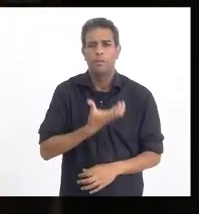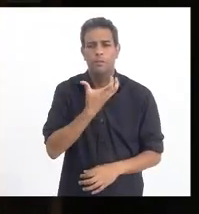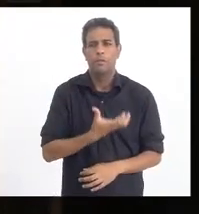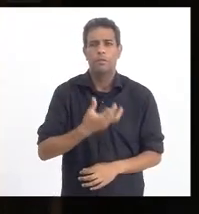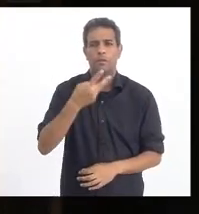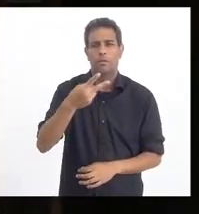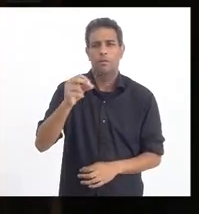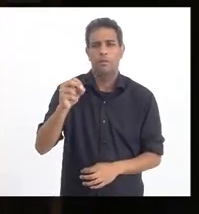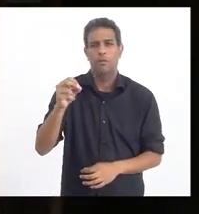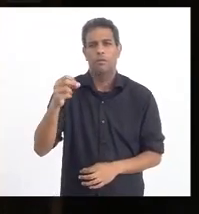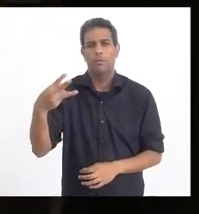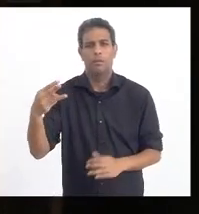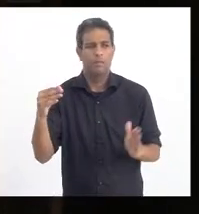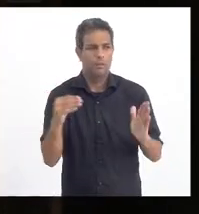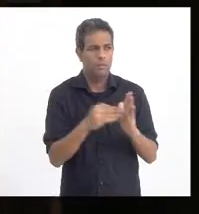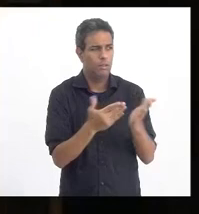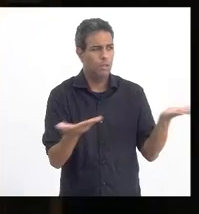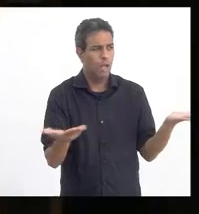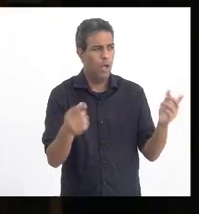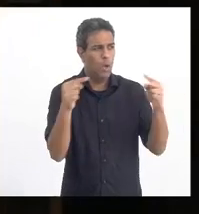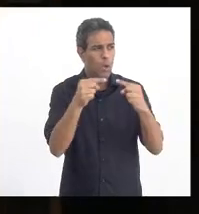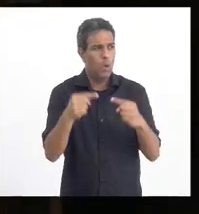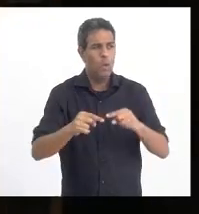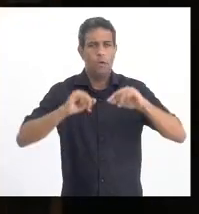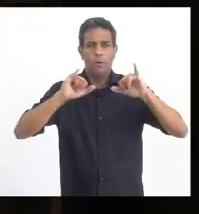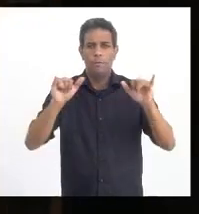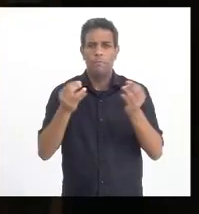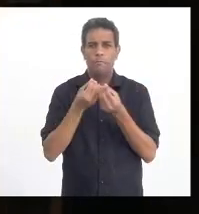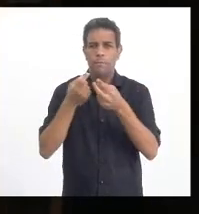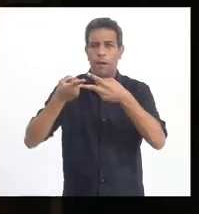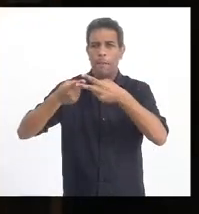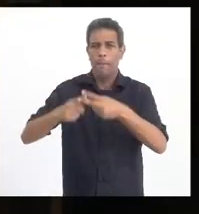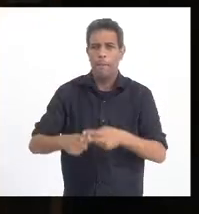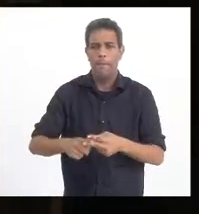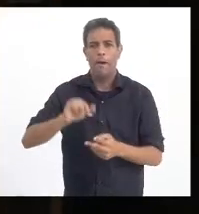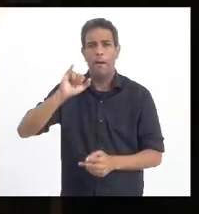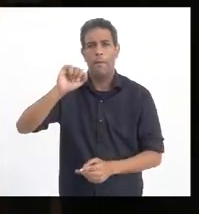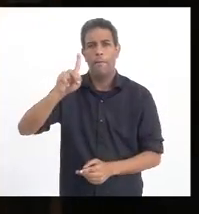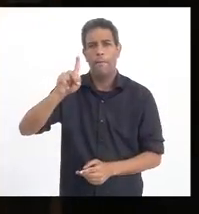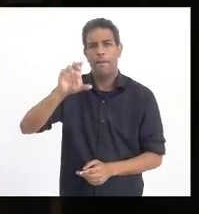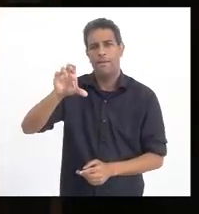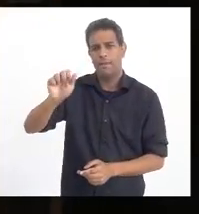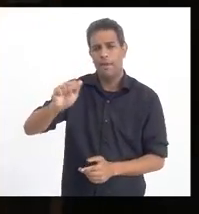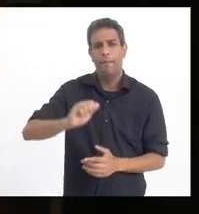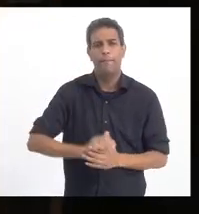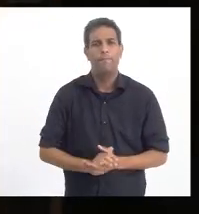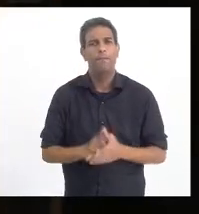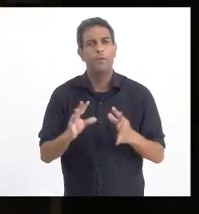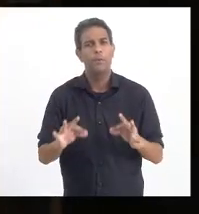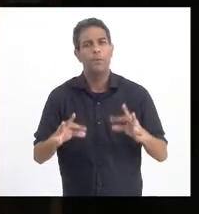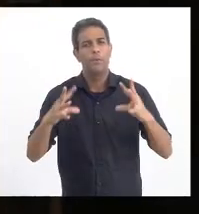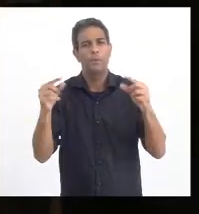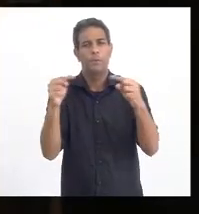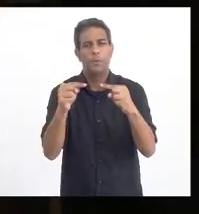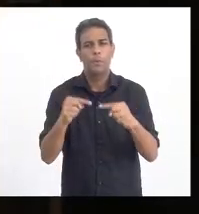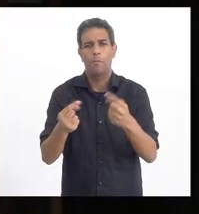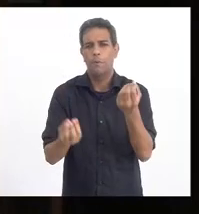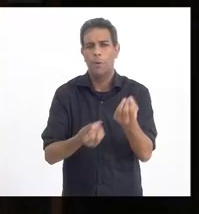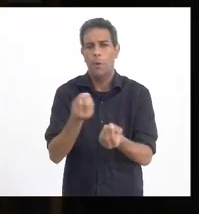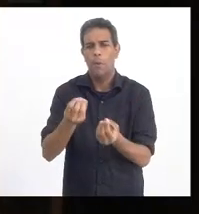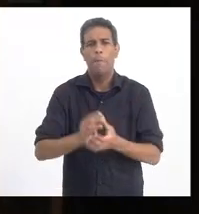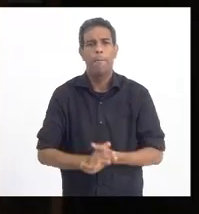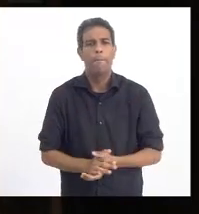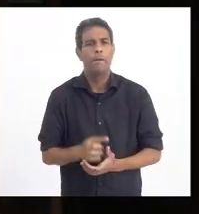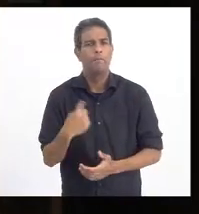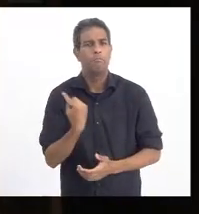de 13/2003 para agora elas têm um reajuste anual pelo IPCA elas todo ano tem as pensões registradas